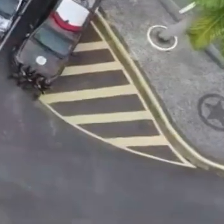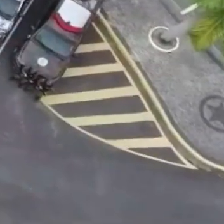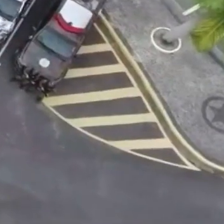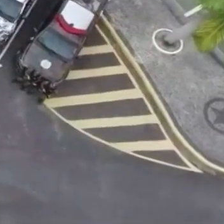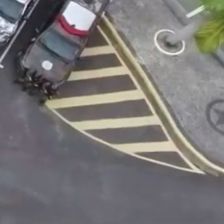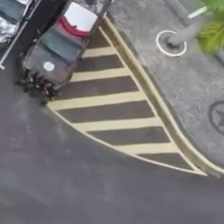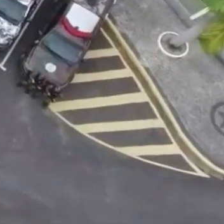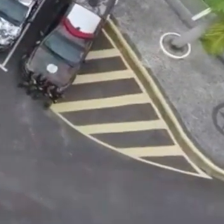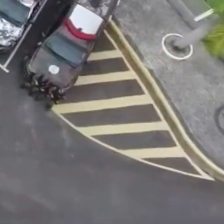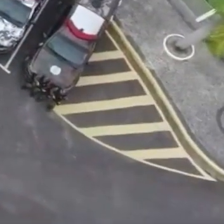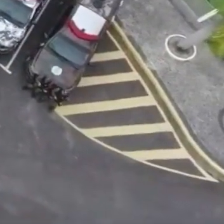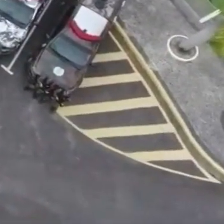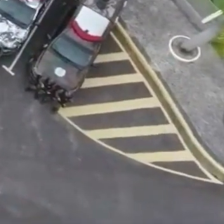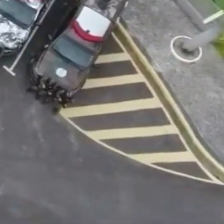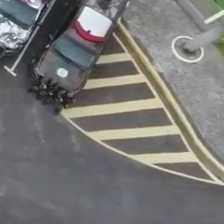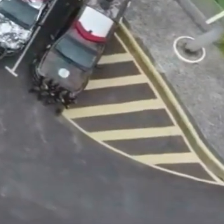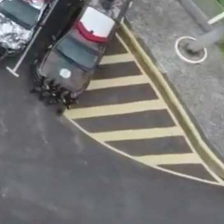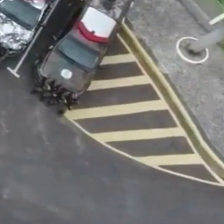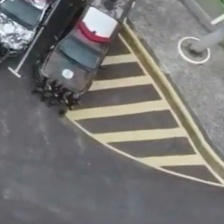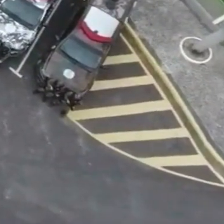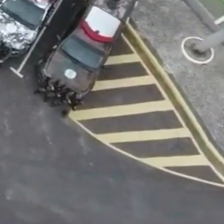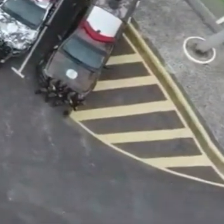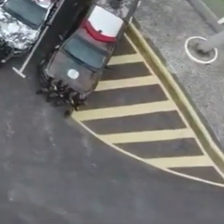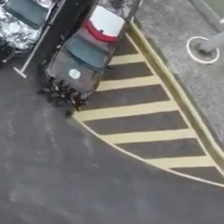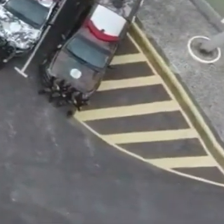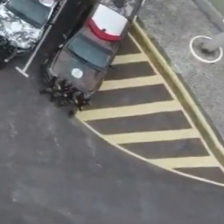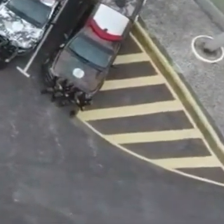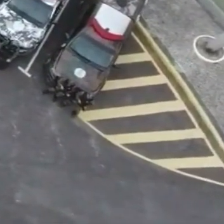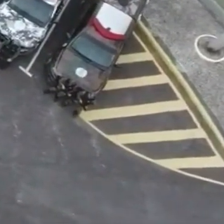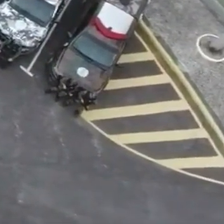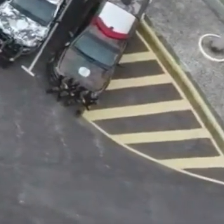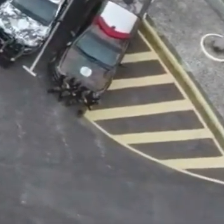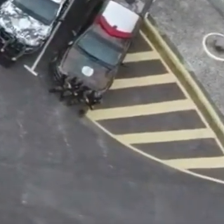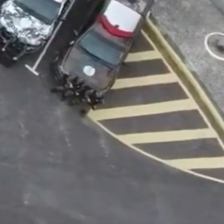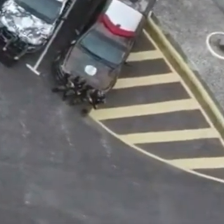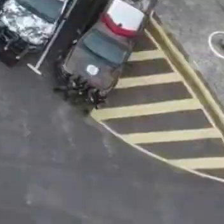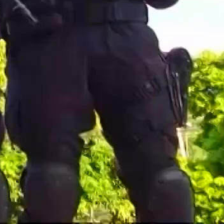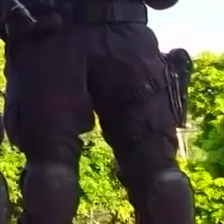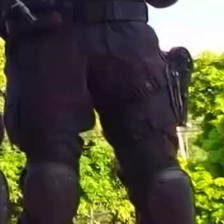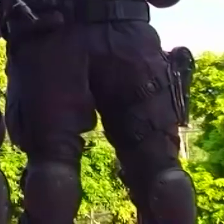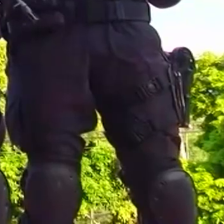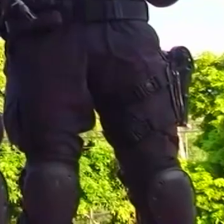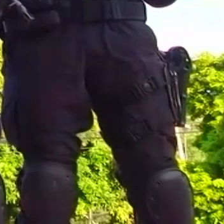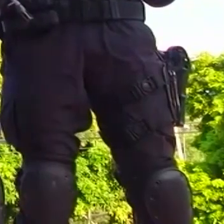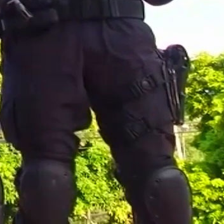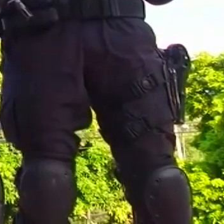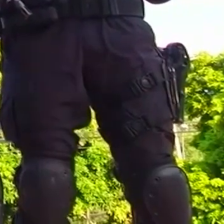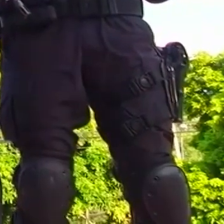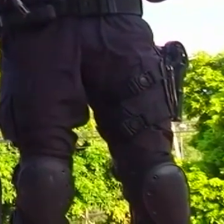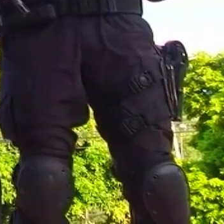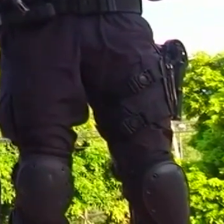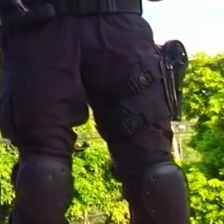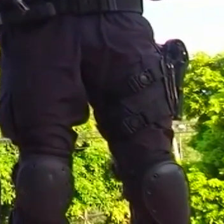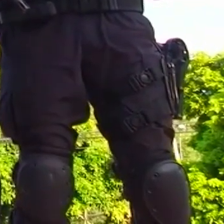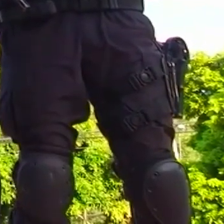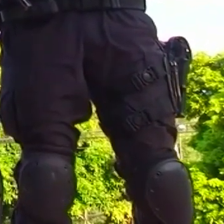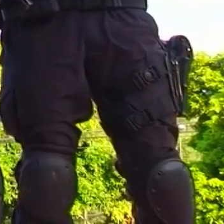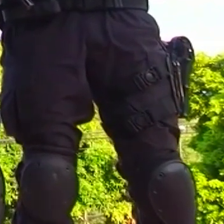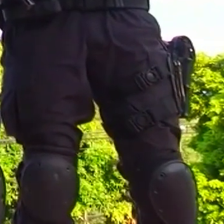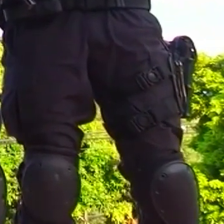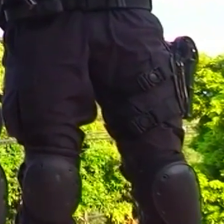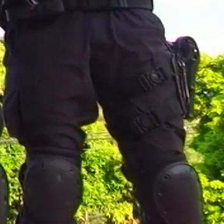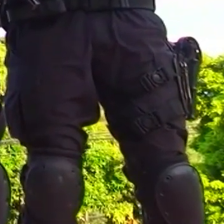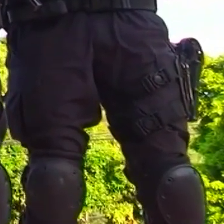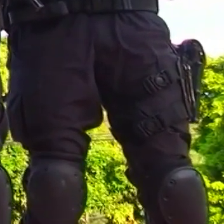É uma instituição que marca a presença do Estado nas mais longínquas regiões, com suas características moldadas